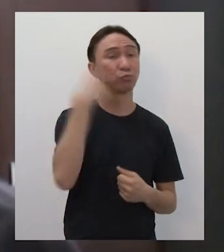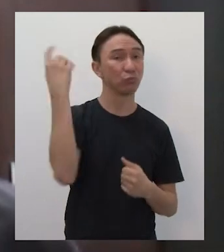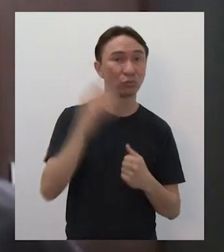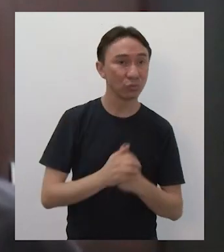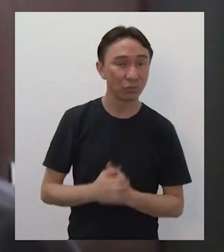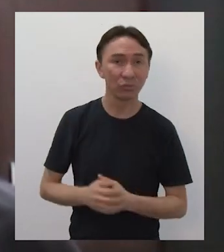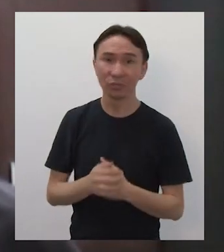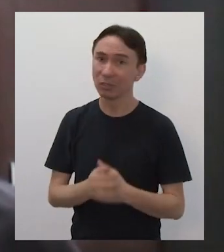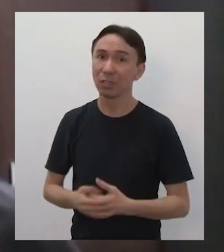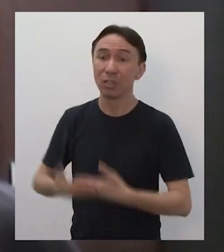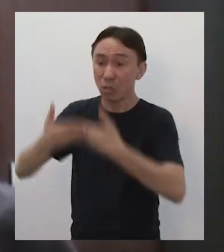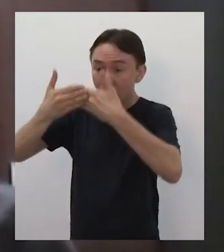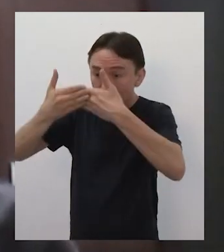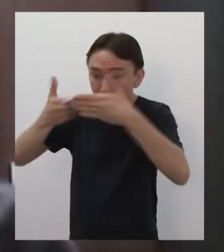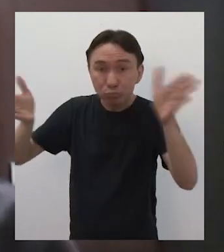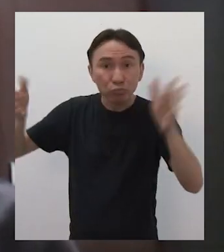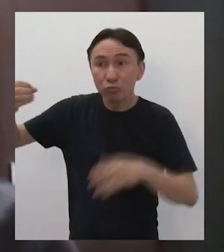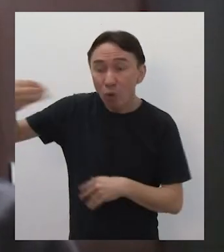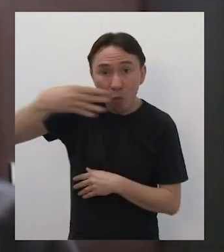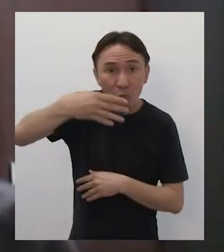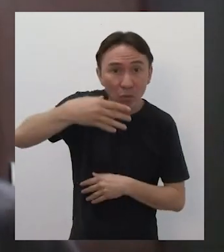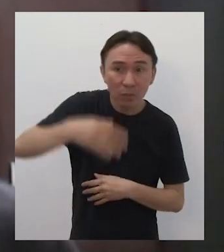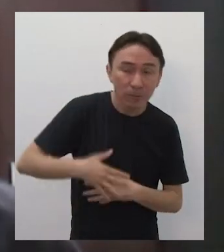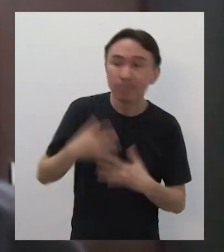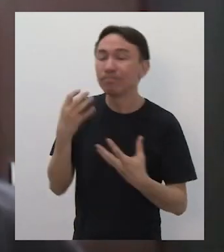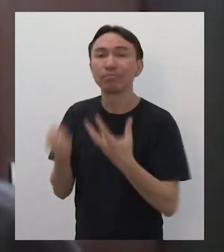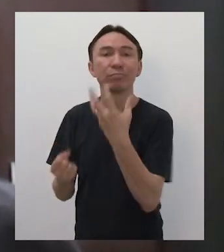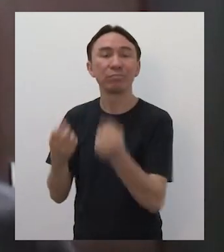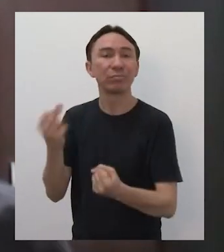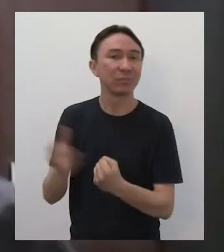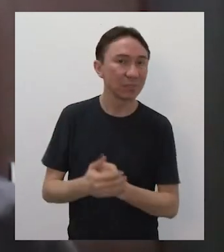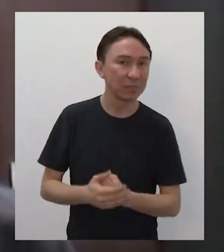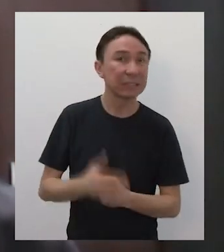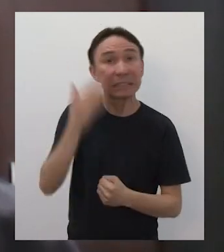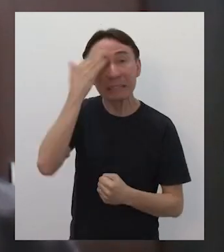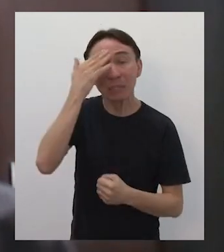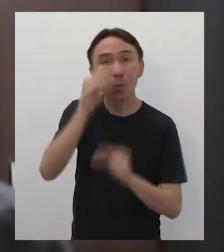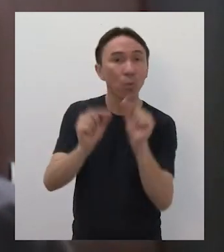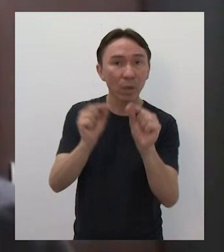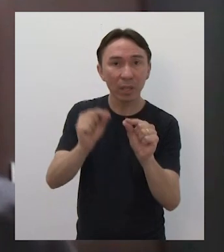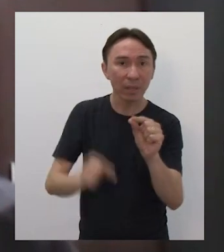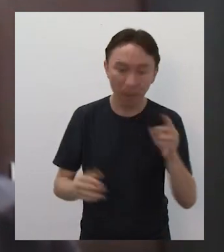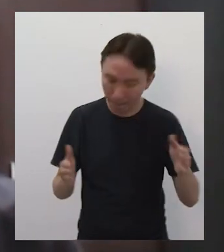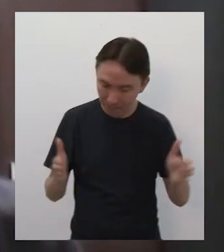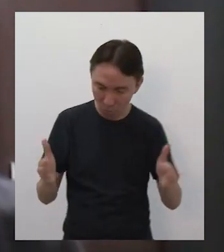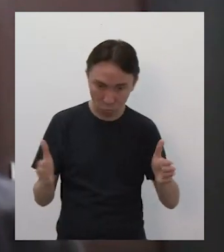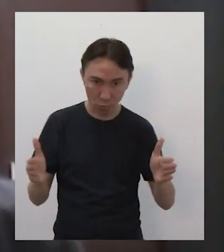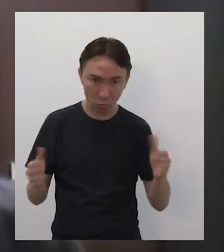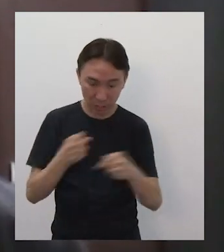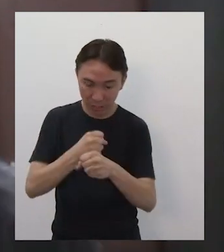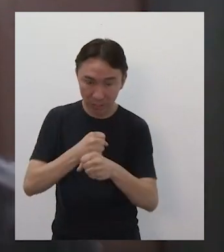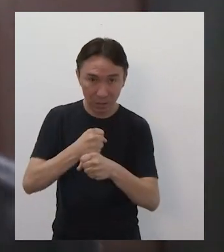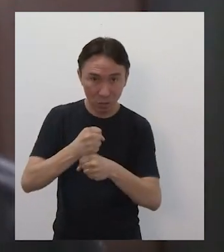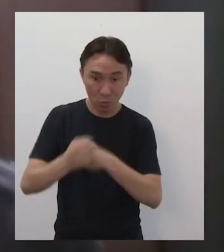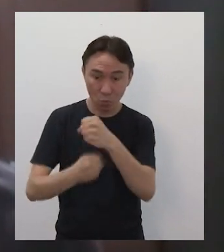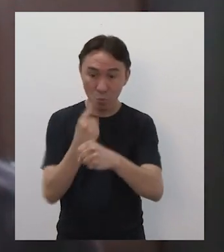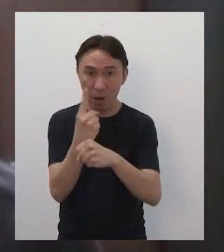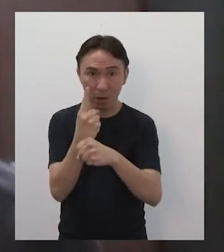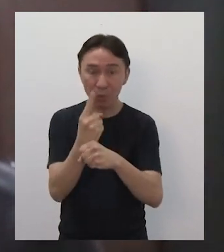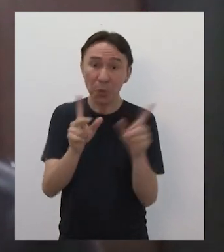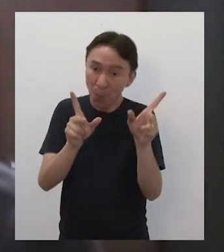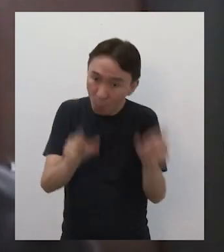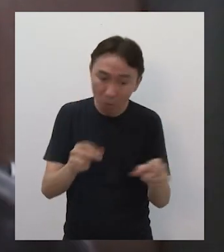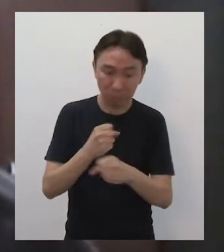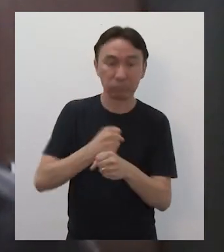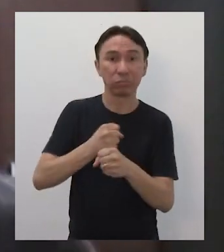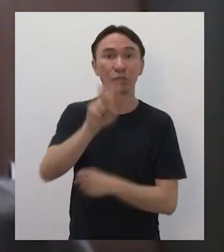vivemos 5 anos em um, e todo mundo teve que ser aberto ao novo, né? E essa